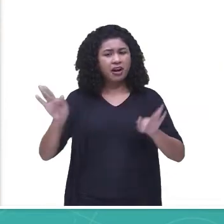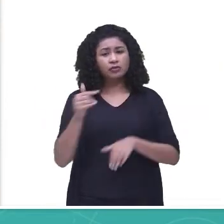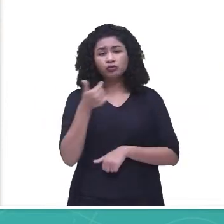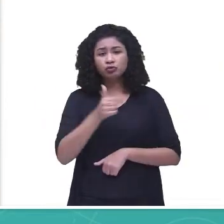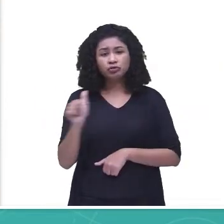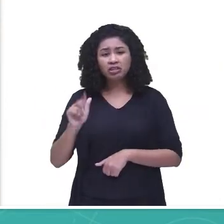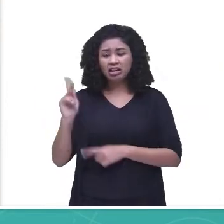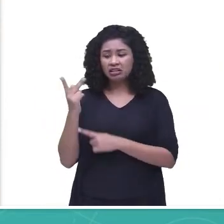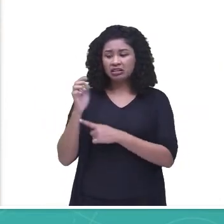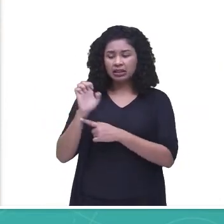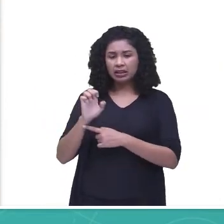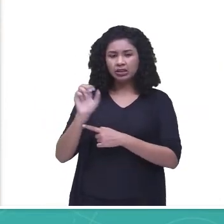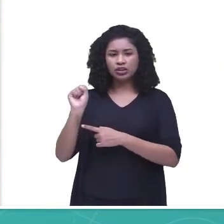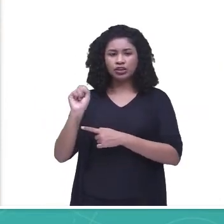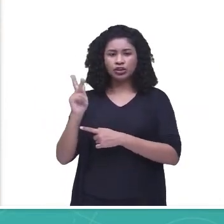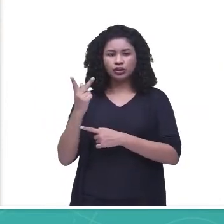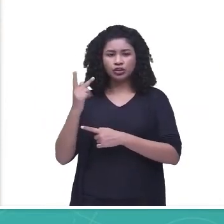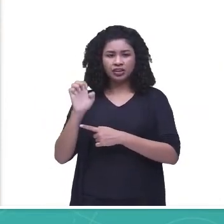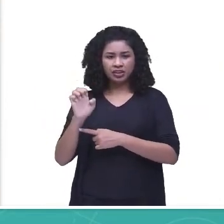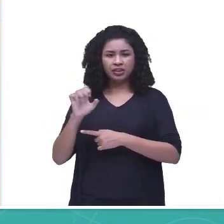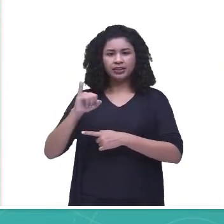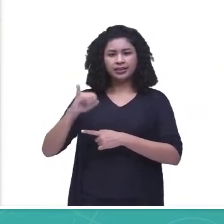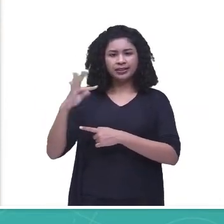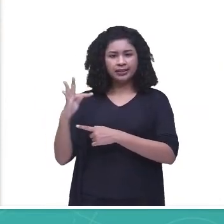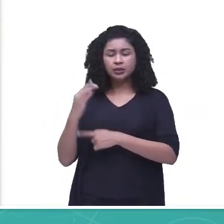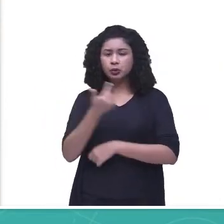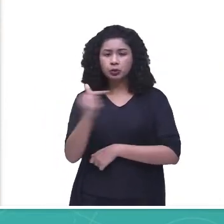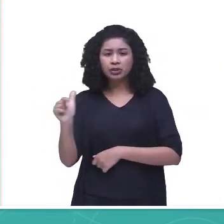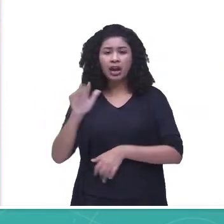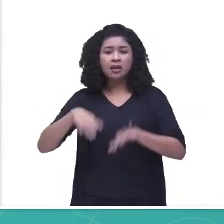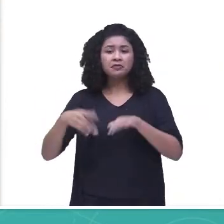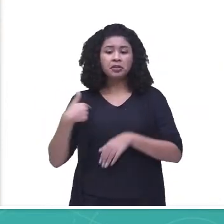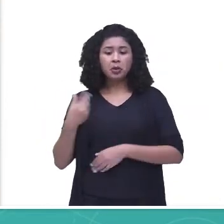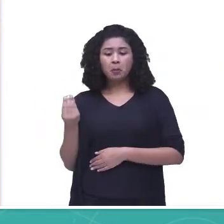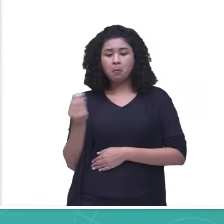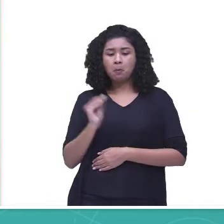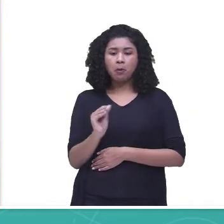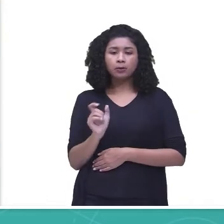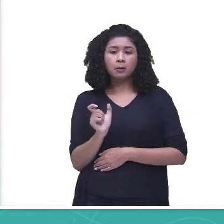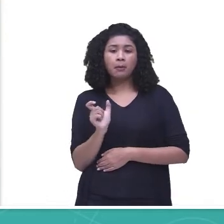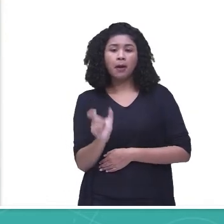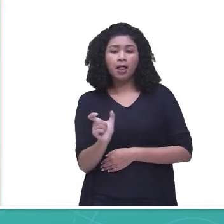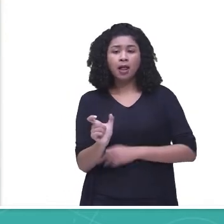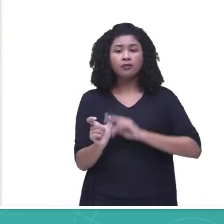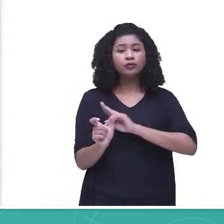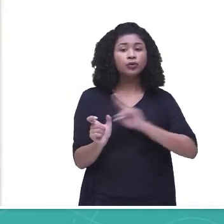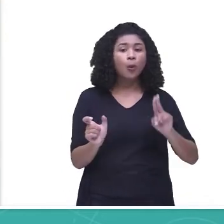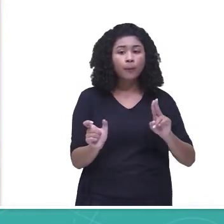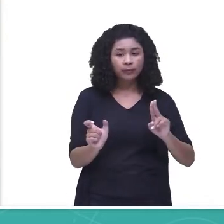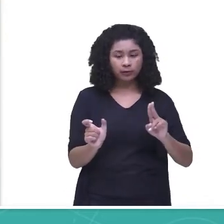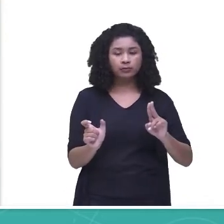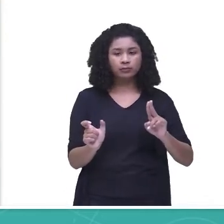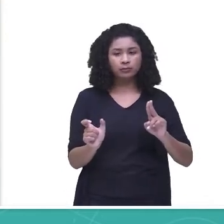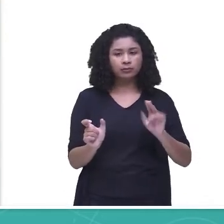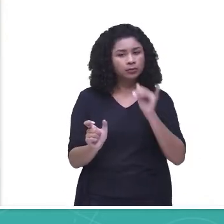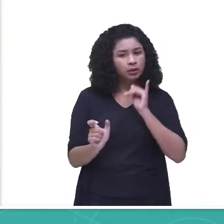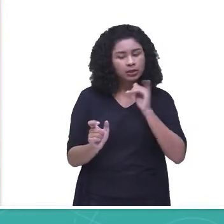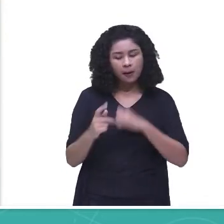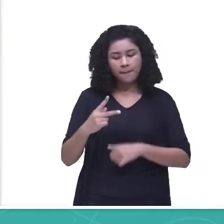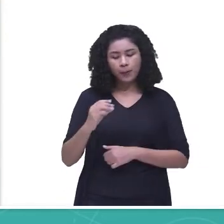posso substituir esse pronome por o nome de uma pessoa. Por exemplo, substituir ela por Potira, por exemplo. Aí nós